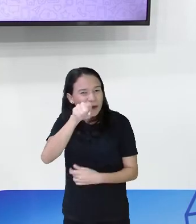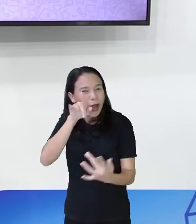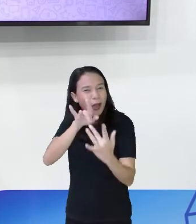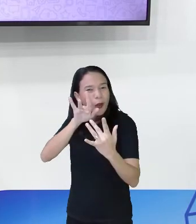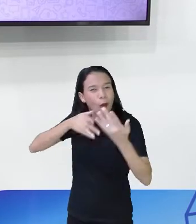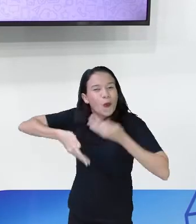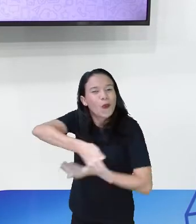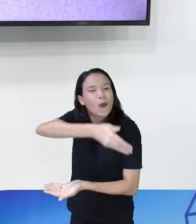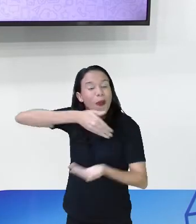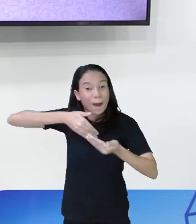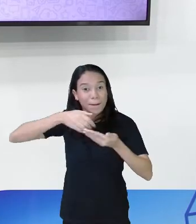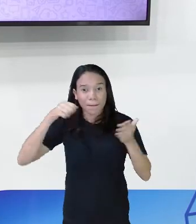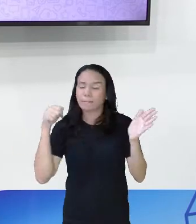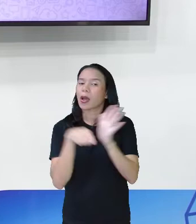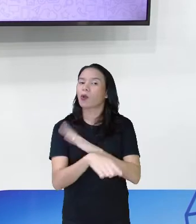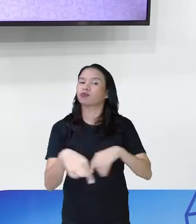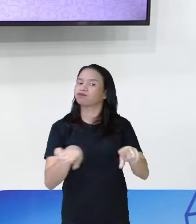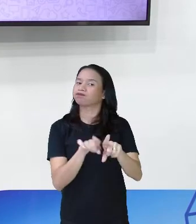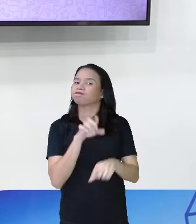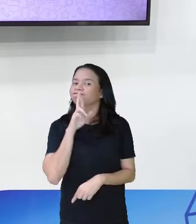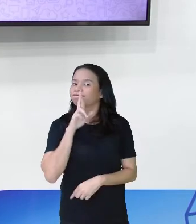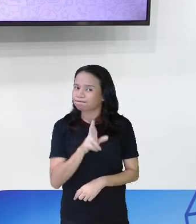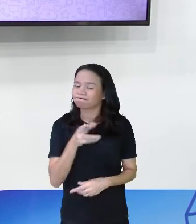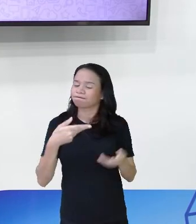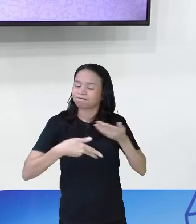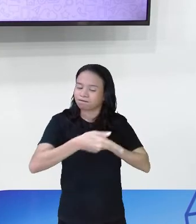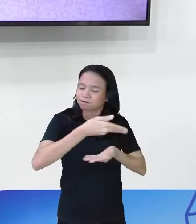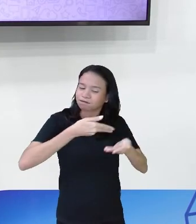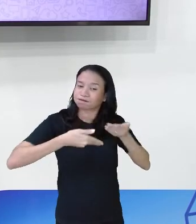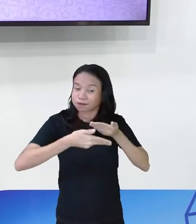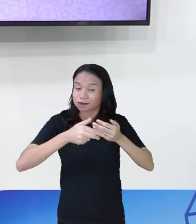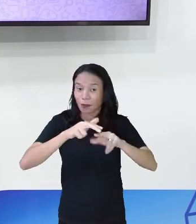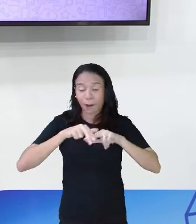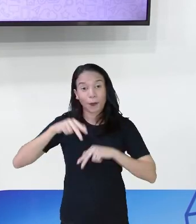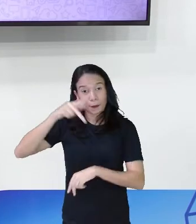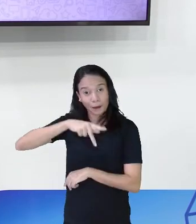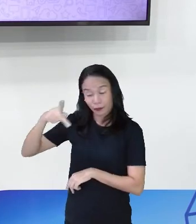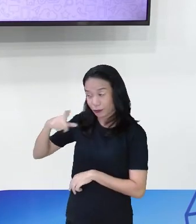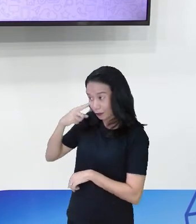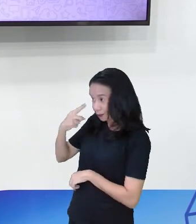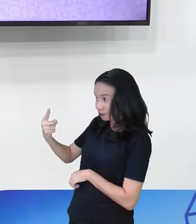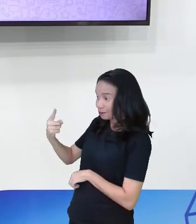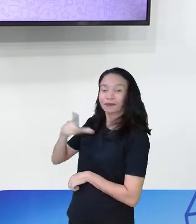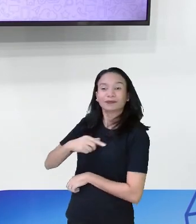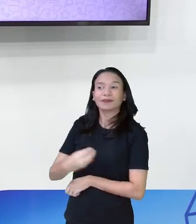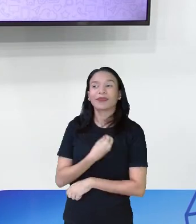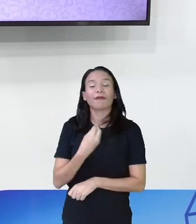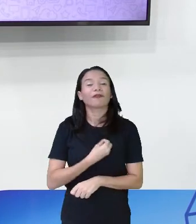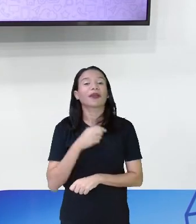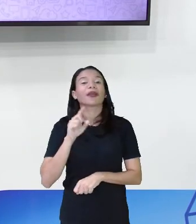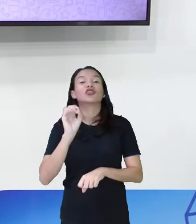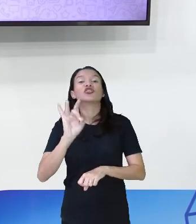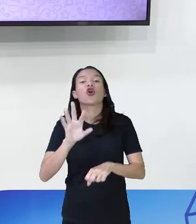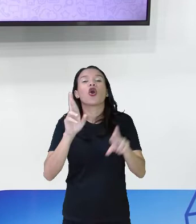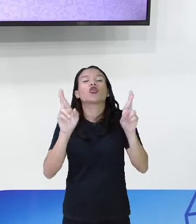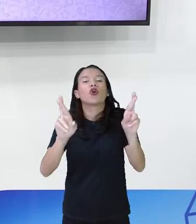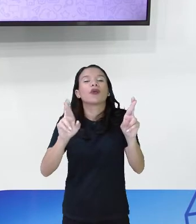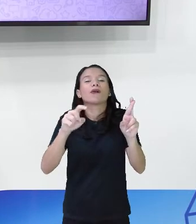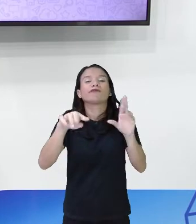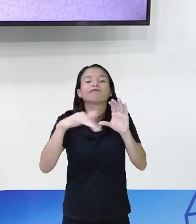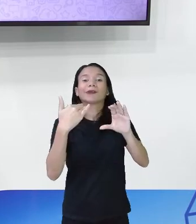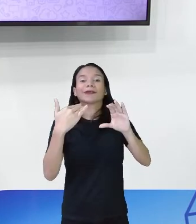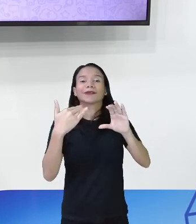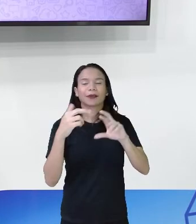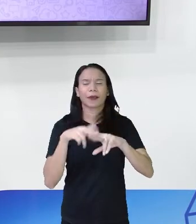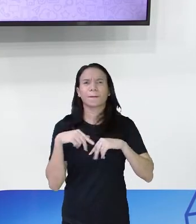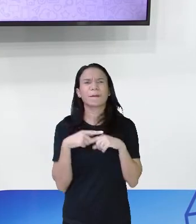interaja, que pergunte, que responda, tá certo? Então, professora Mauricéia está ali a postos, esperando tua mensagem. Professora, como